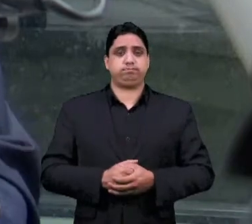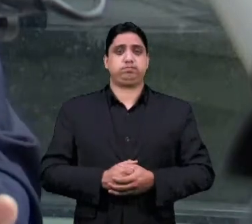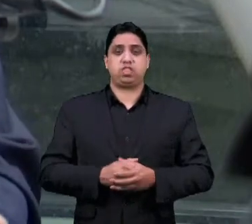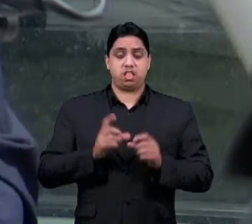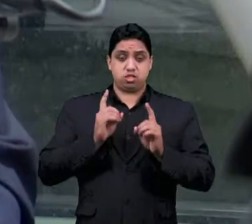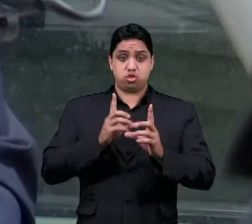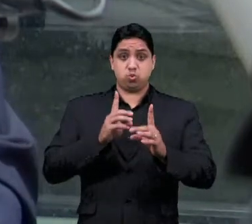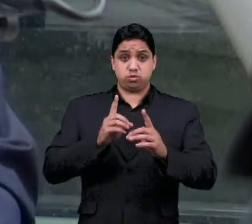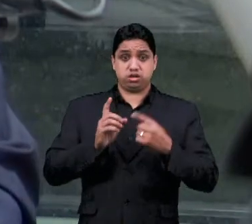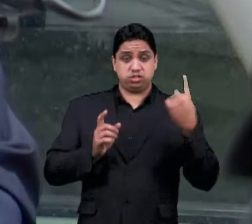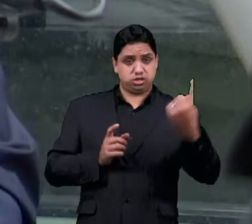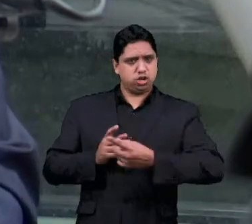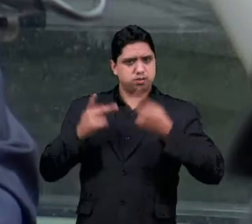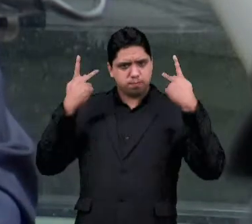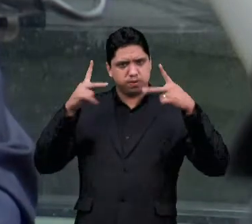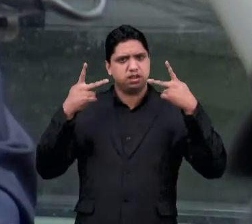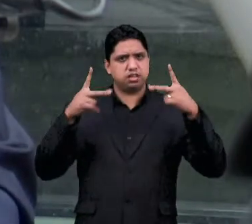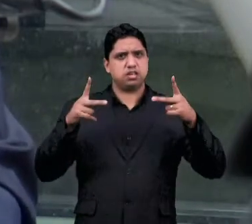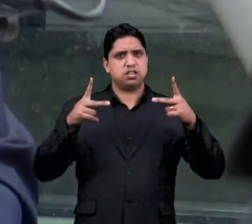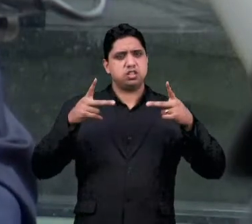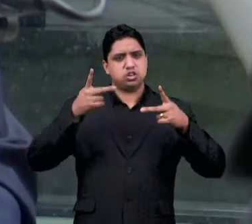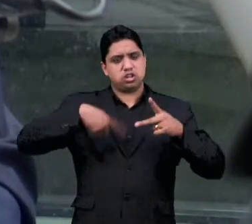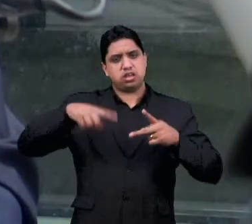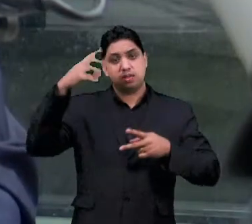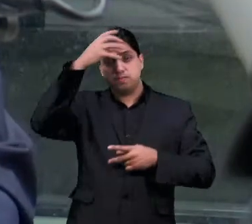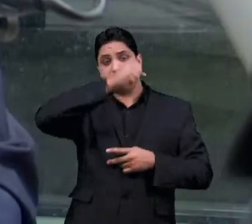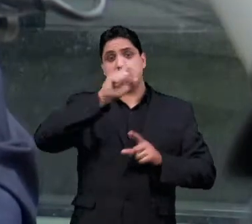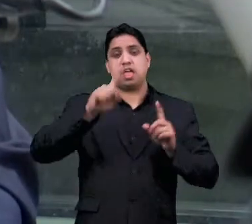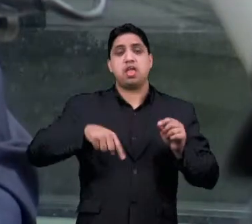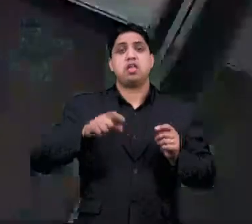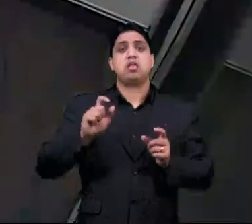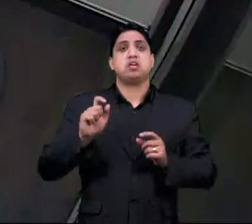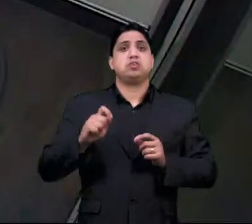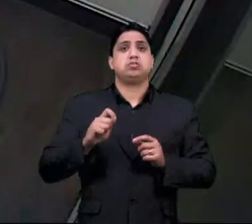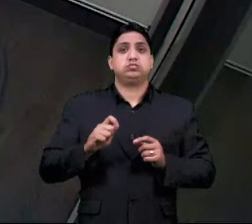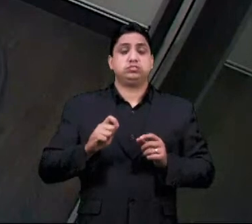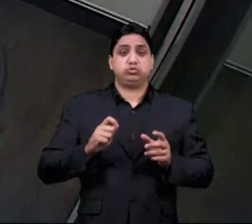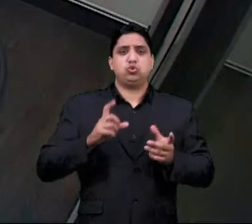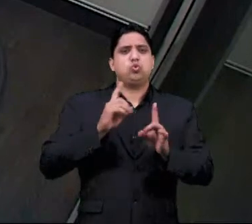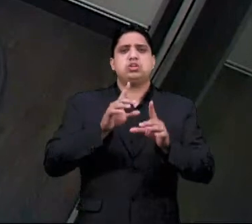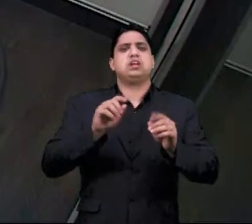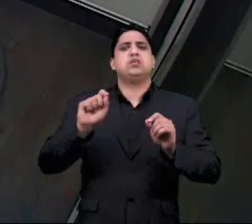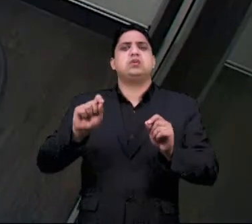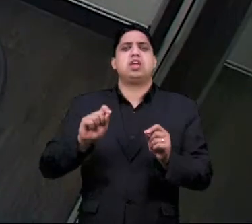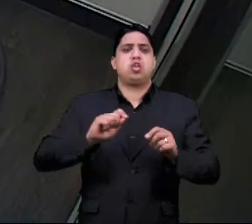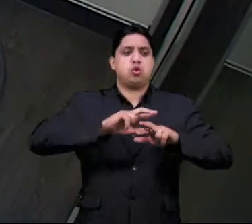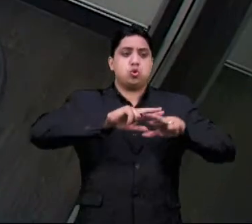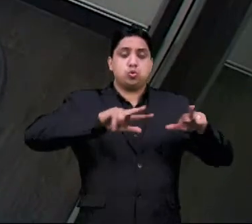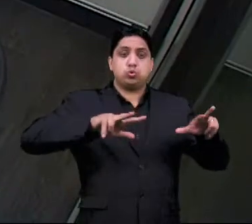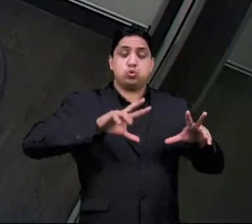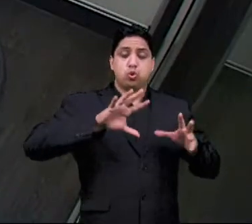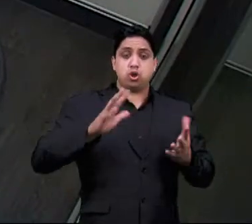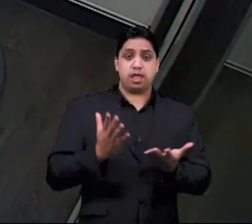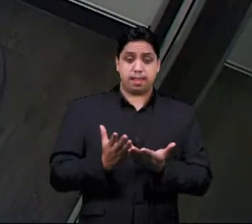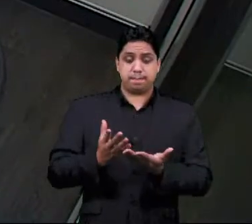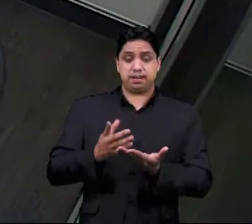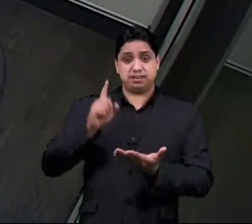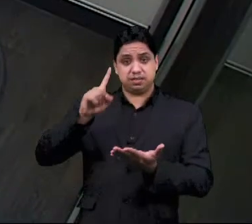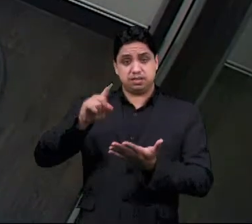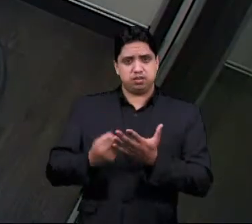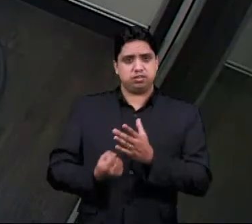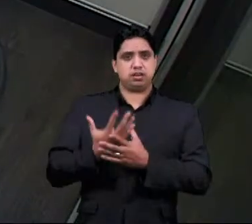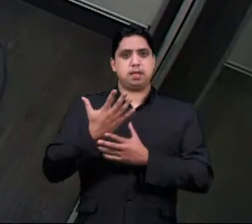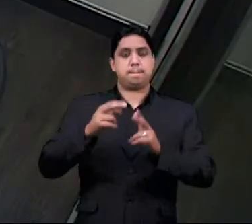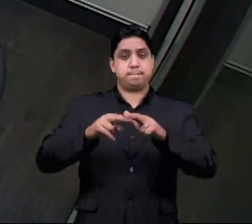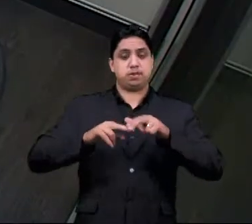doutrina, quando nós pregamos, ensinamos, a doutrina é um conjunto de elementos que emerge da palavra. Pela operação do Espírito Santo, é claro que é pela operação